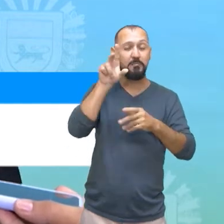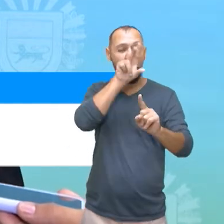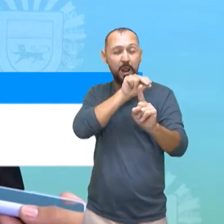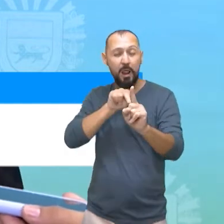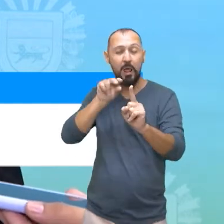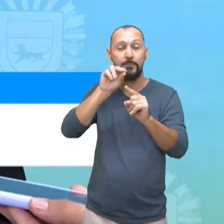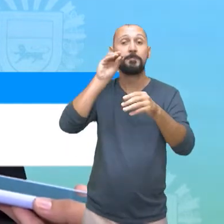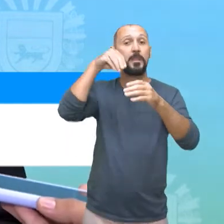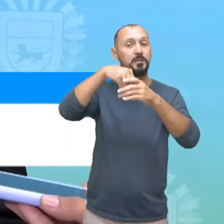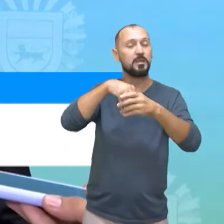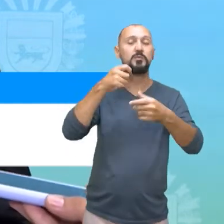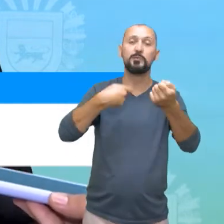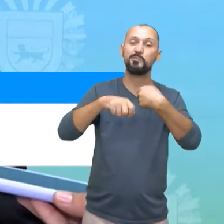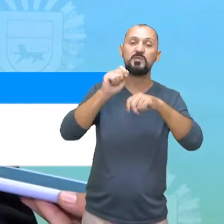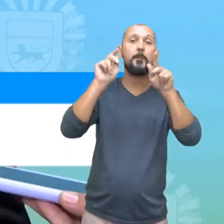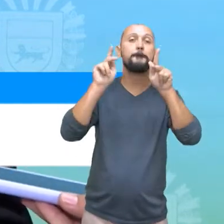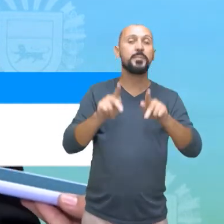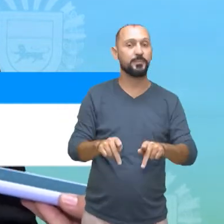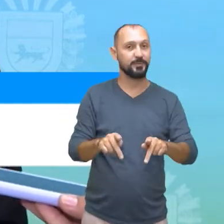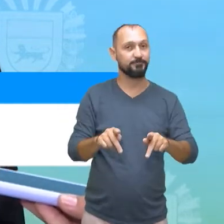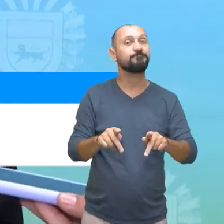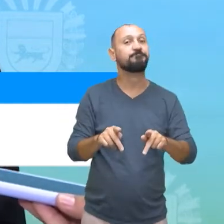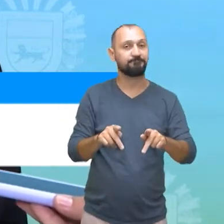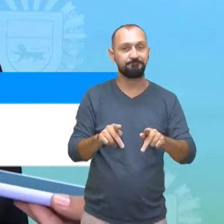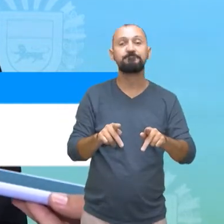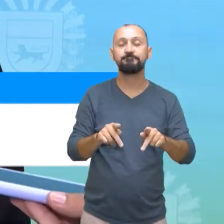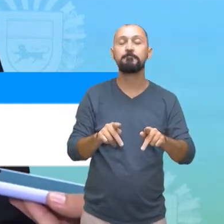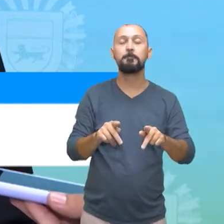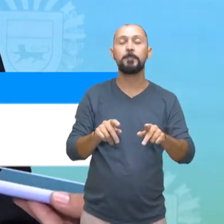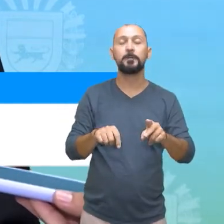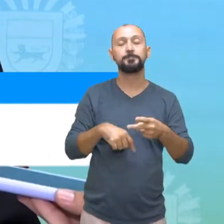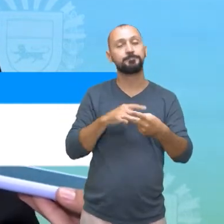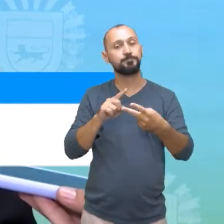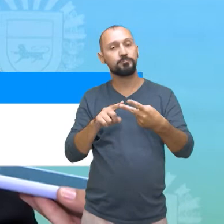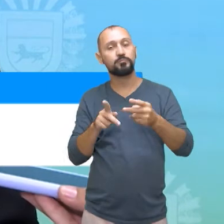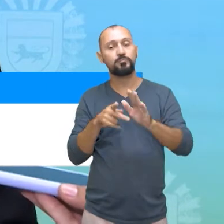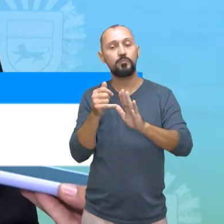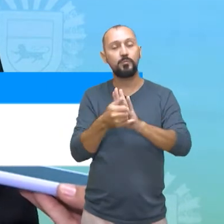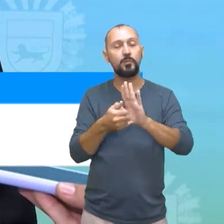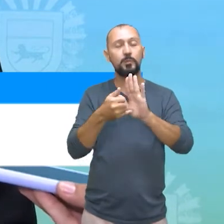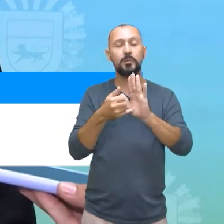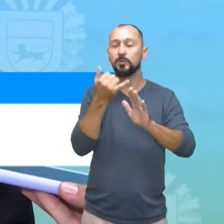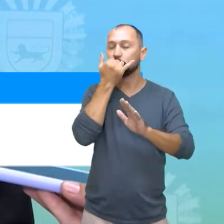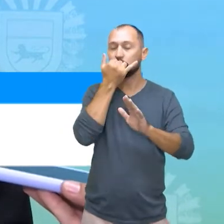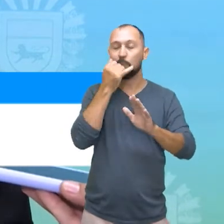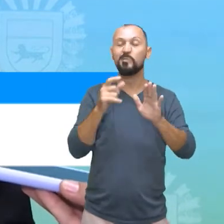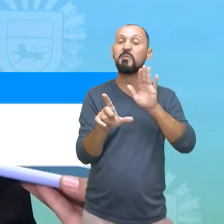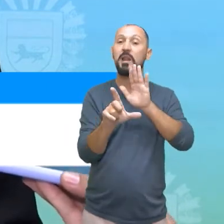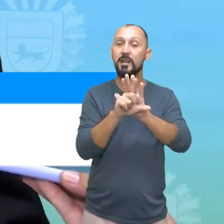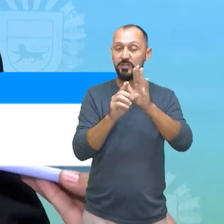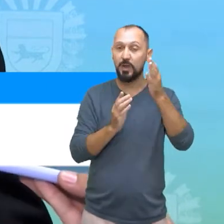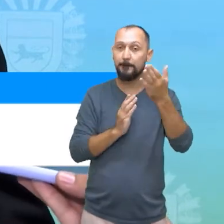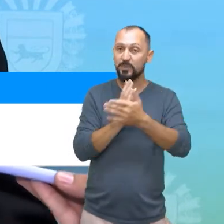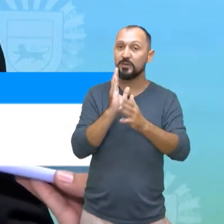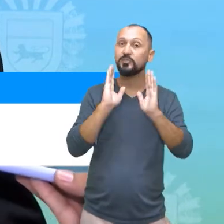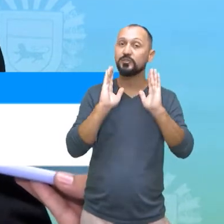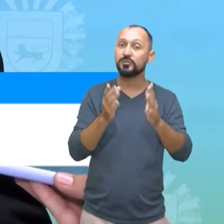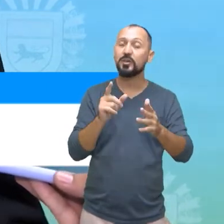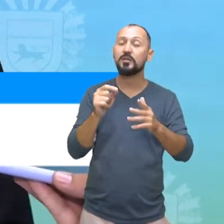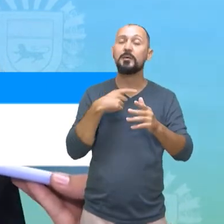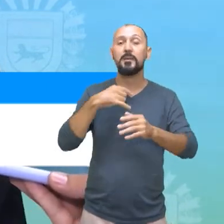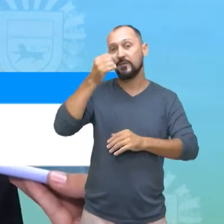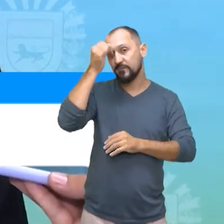no trabalho, no âmbito da administração pública, e também um projeto, aliás, uma